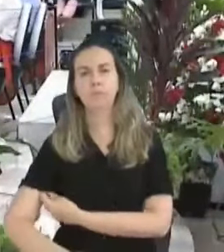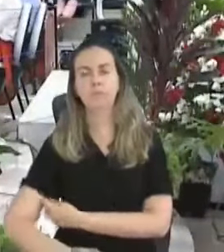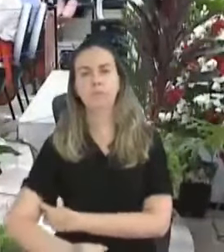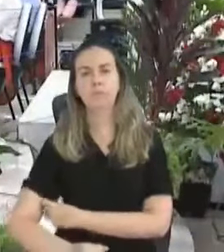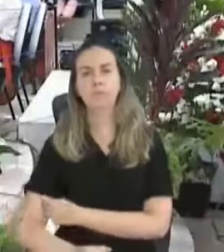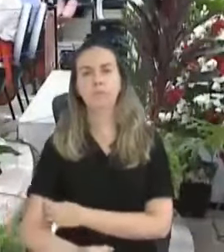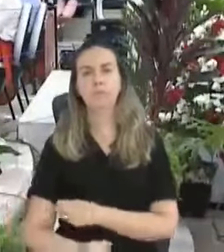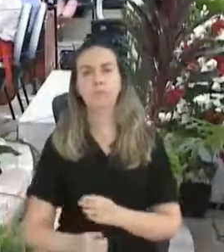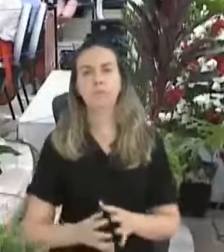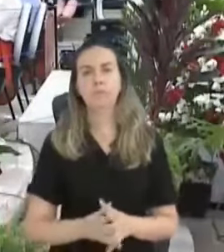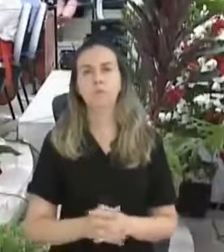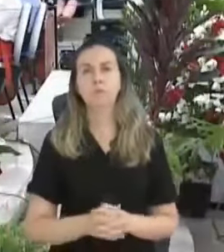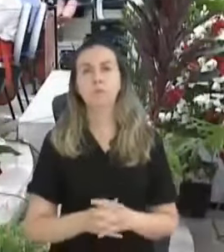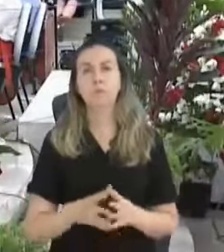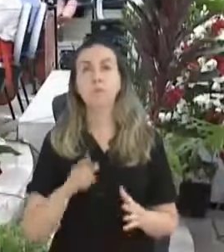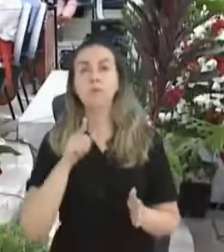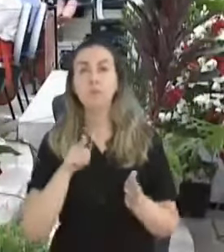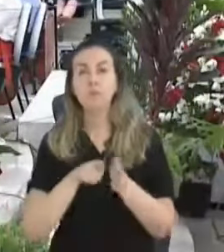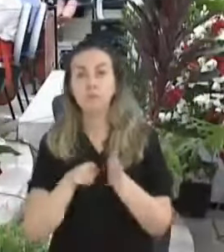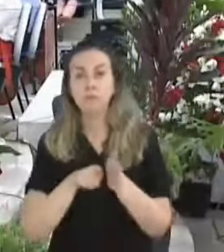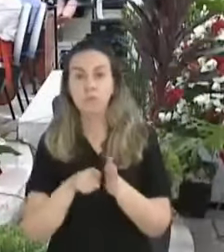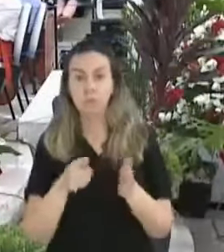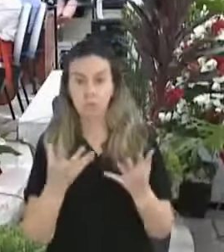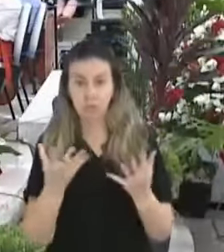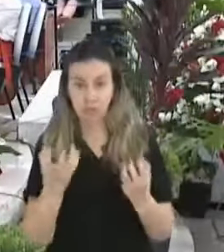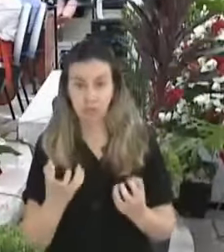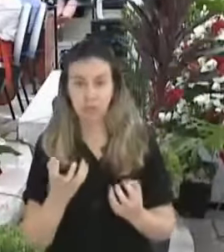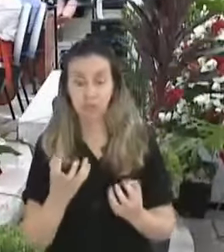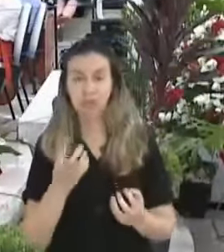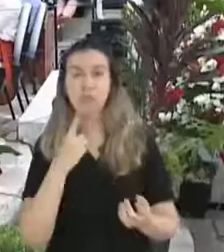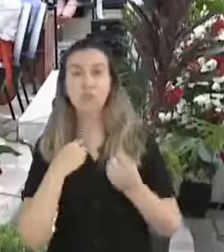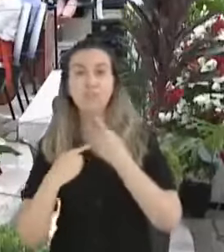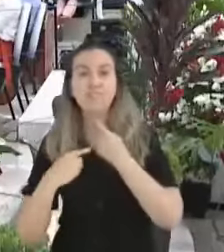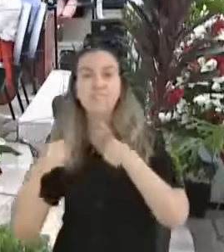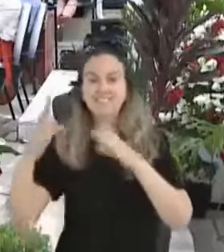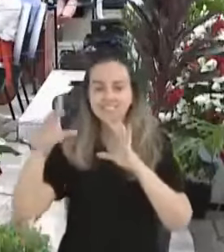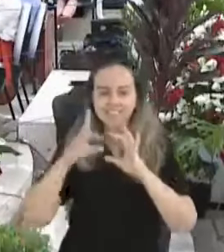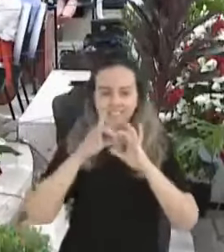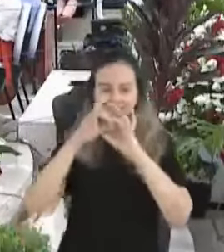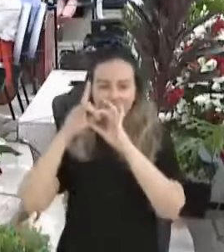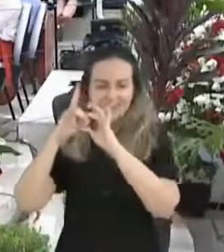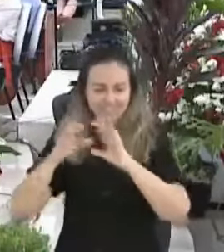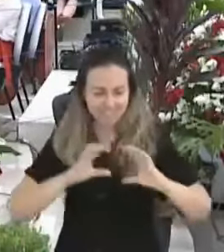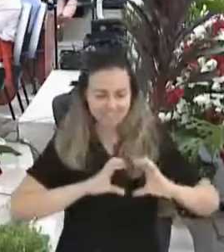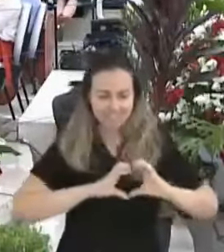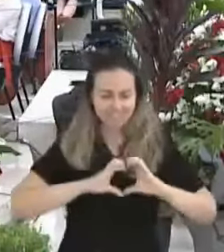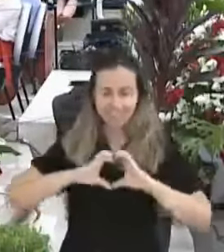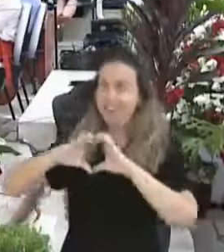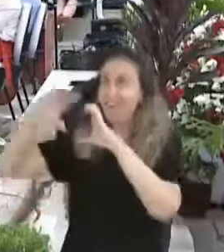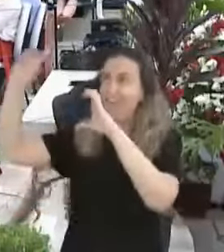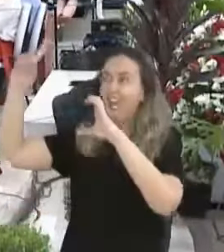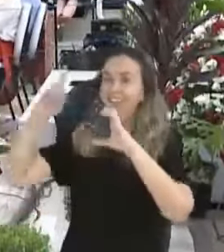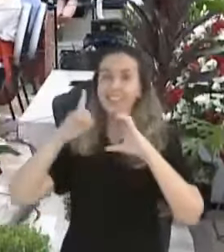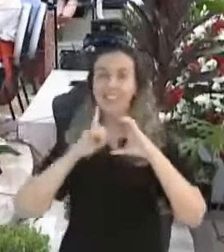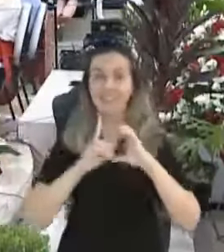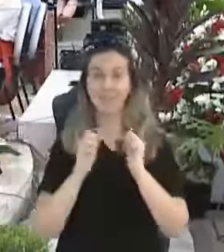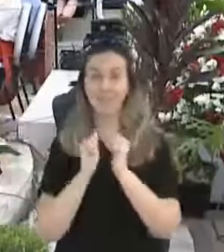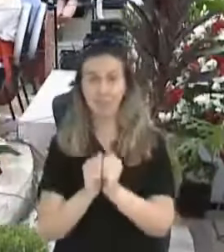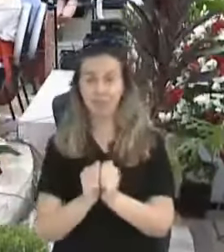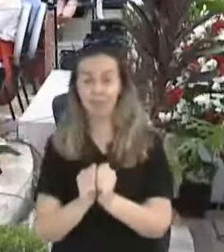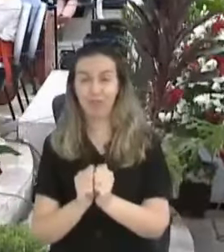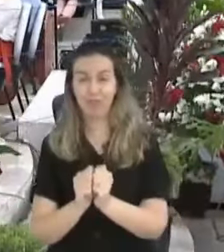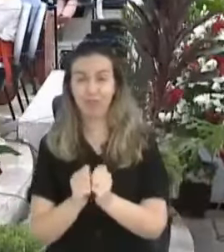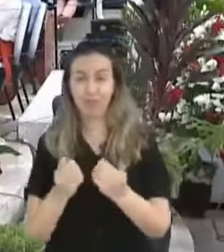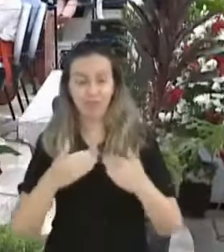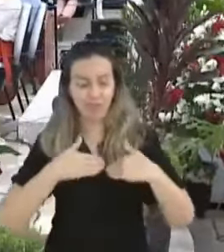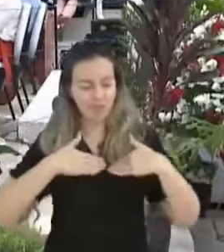Se você quer alcançar misericórdia, se converta ao Senhor, porque você vai alcançar misericórdia. Sabe por